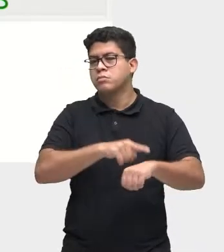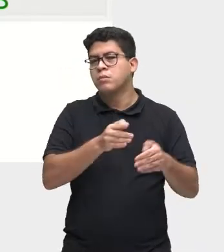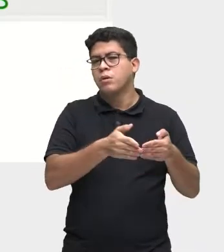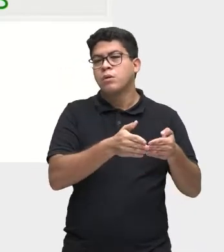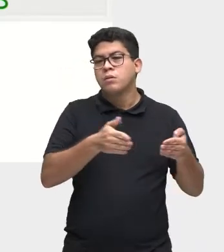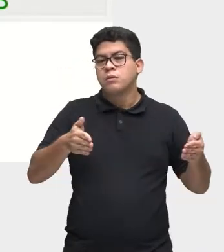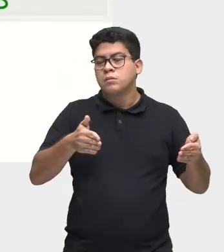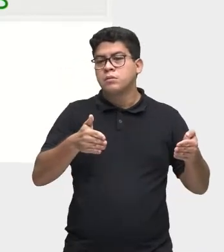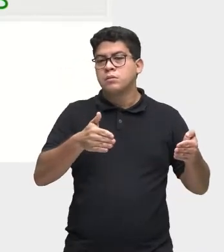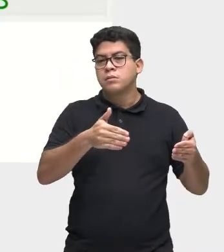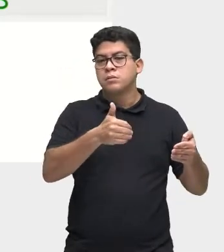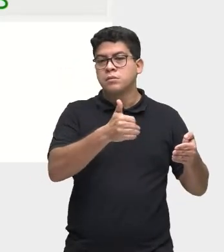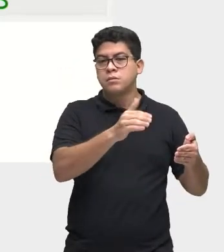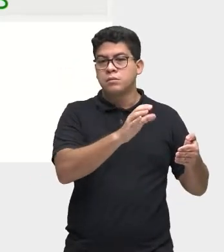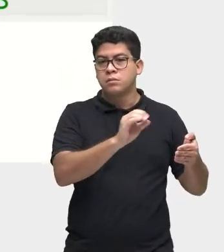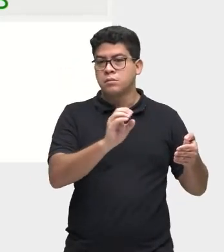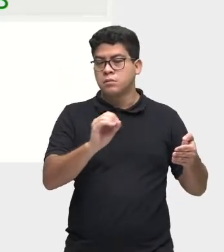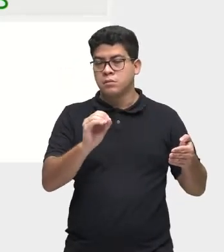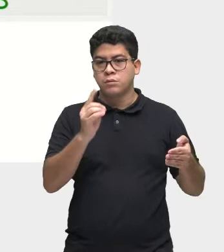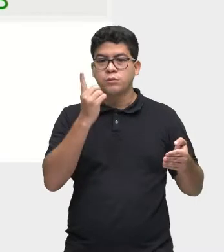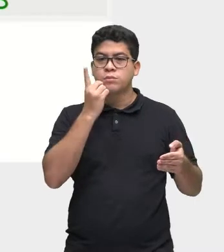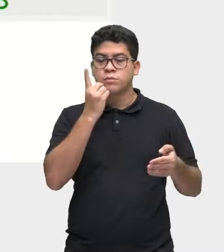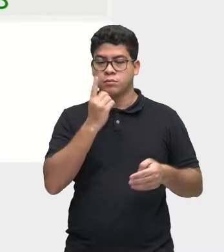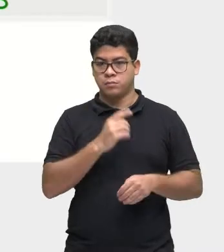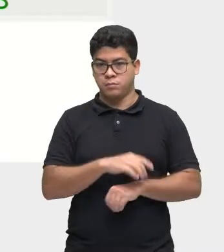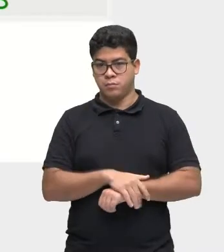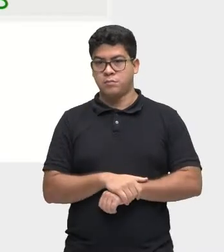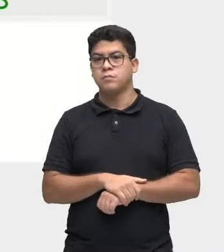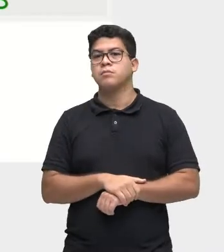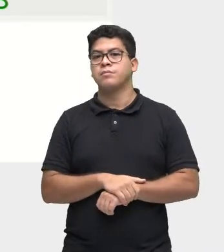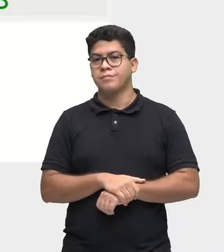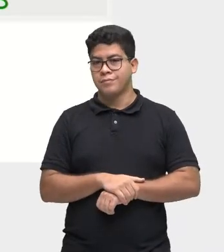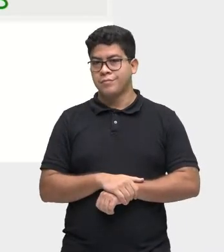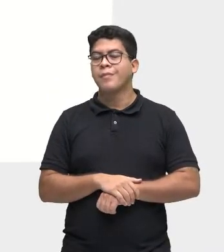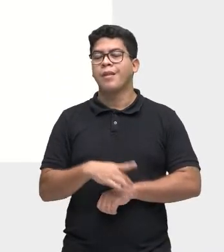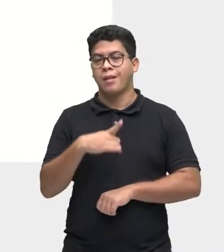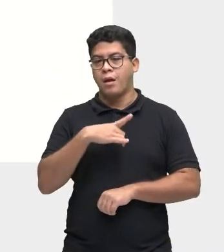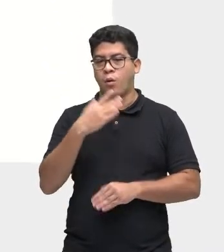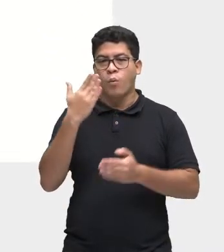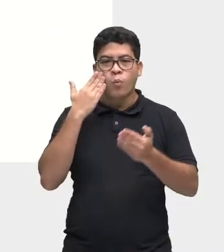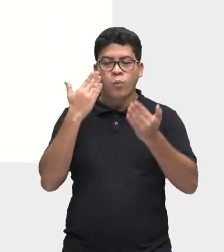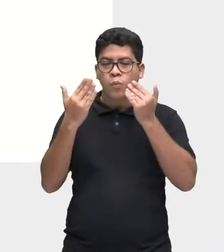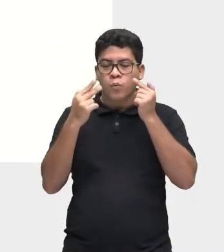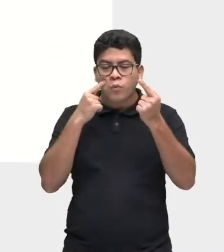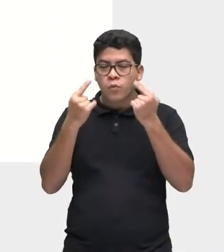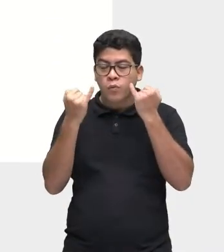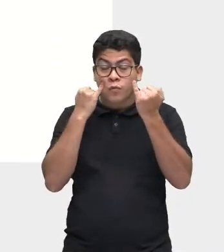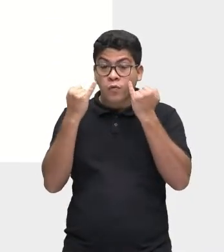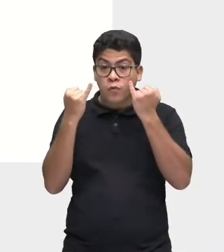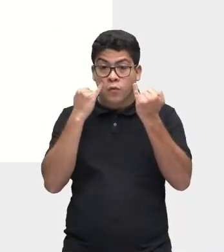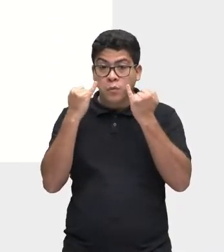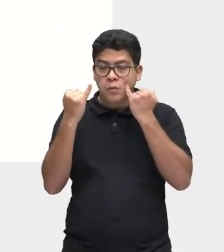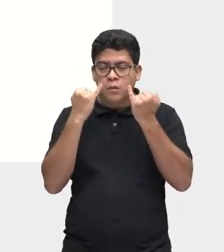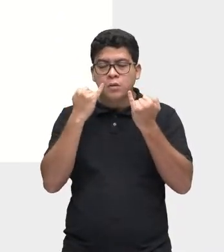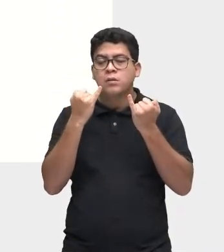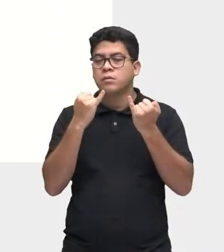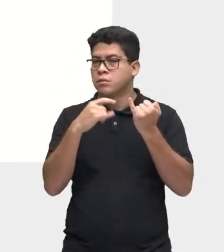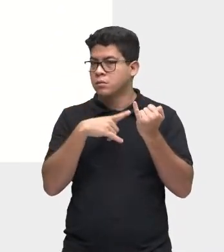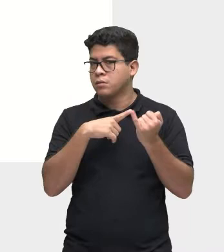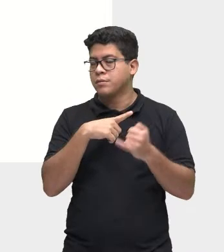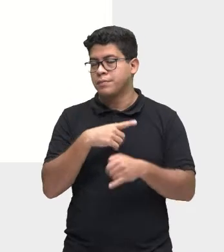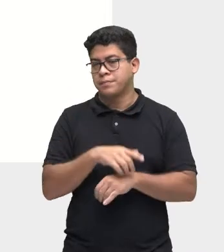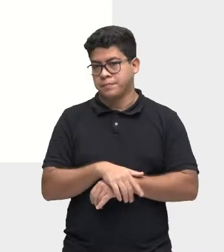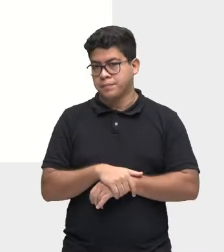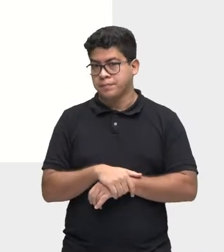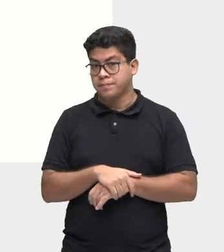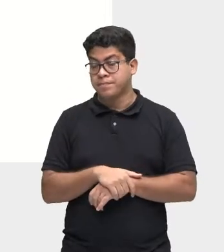durante 100 dias. Já temos todas as informações. Agora, antes de fazer o cálculo, a gente